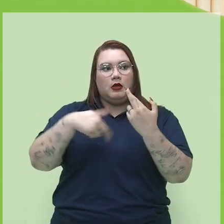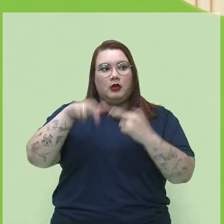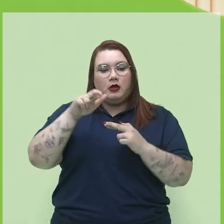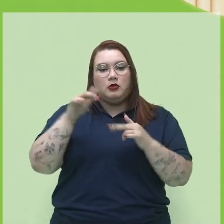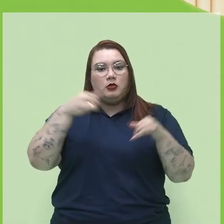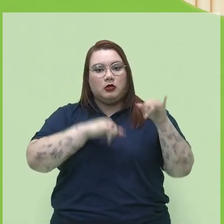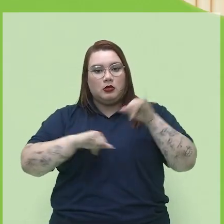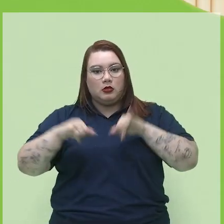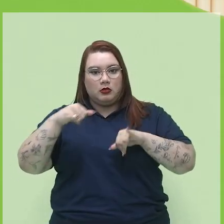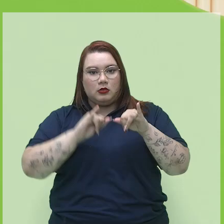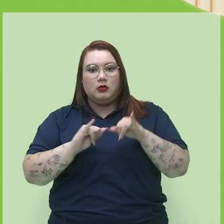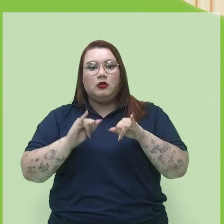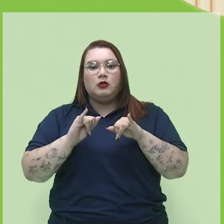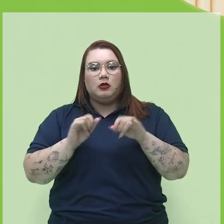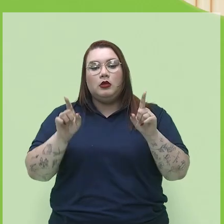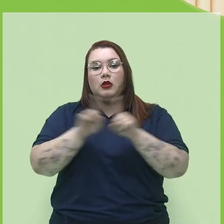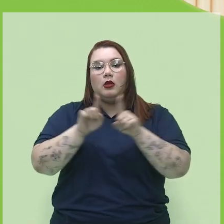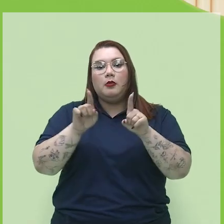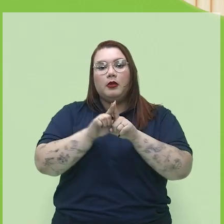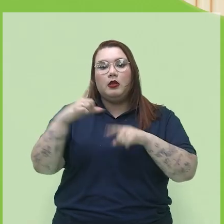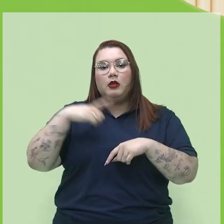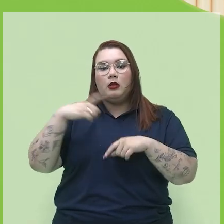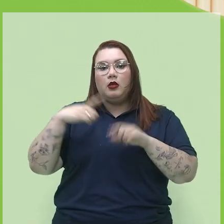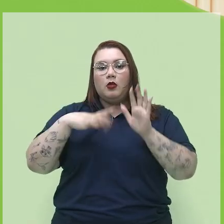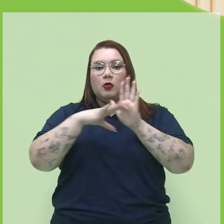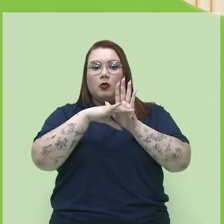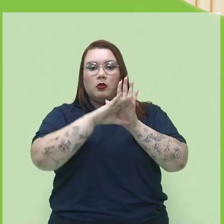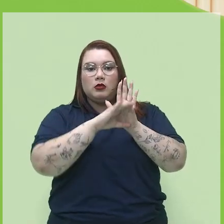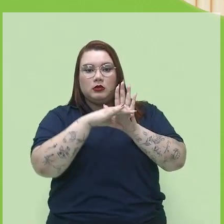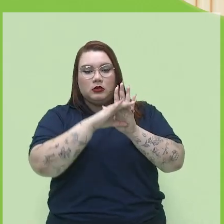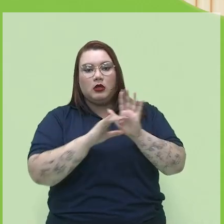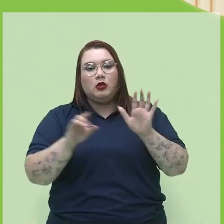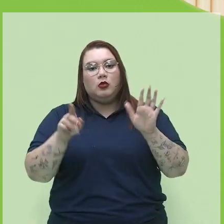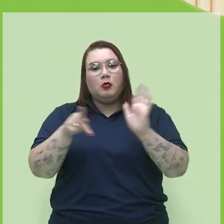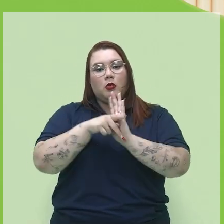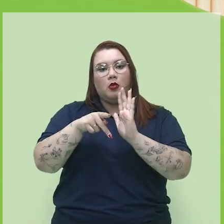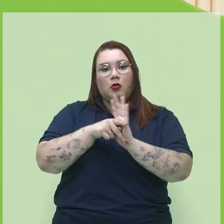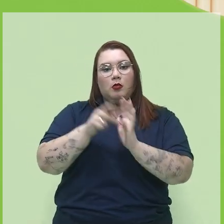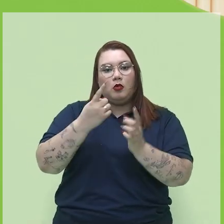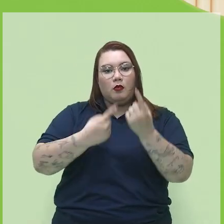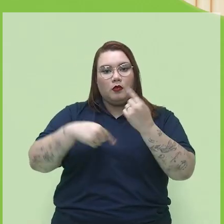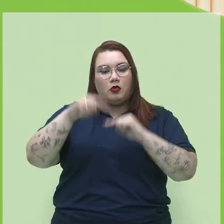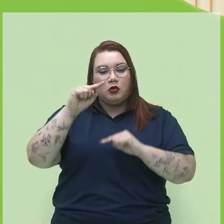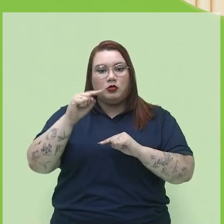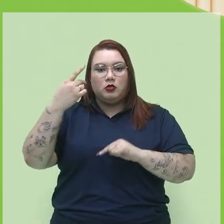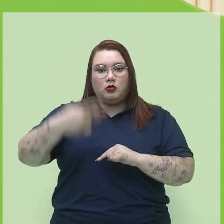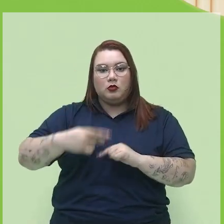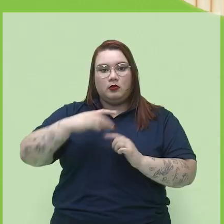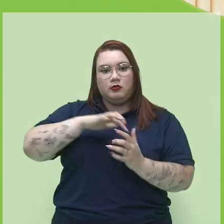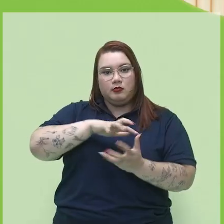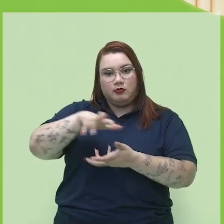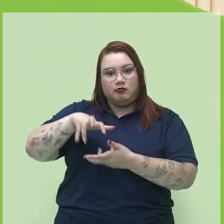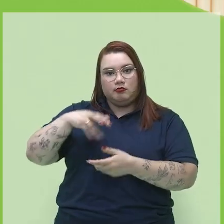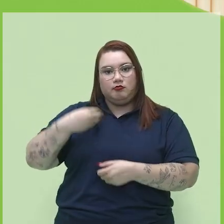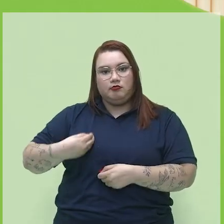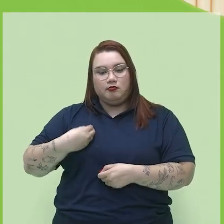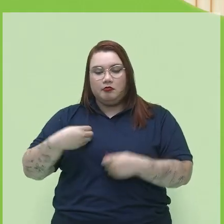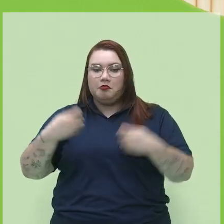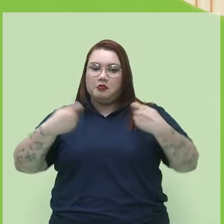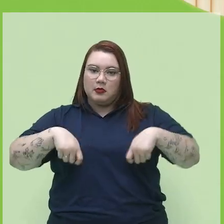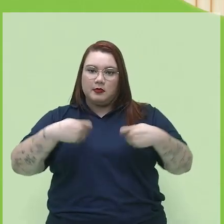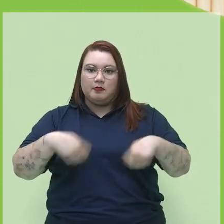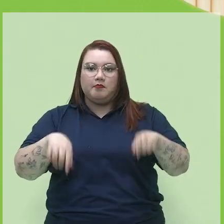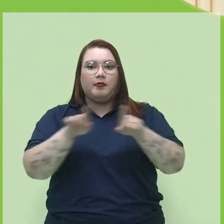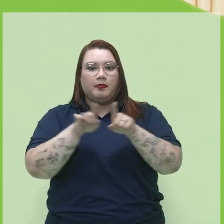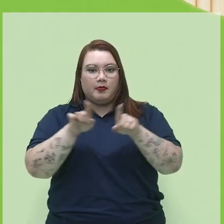químicas. Da mesma forma que se tem aí os conceitos de evolução da vida no nosso planeta, onde